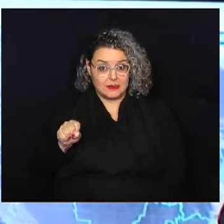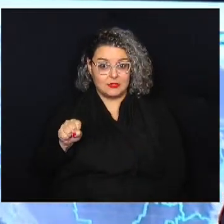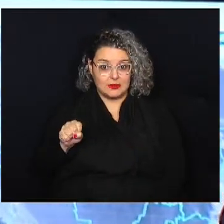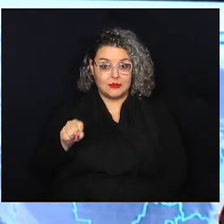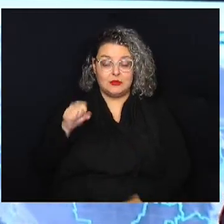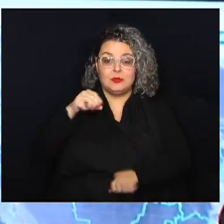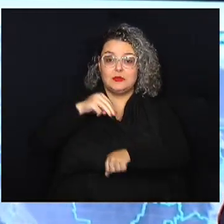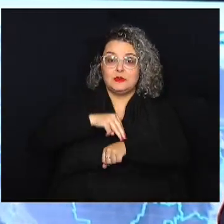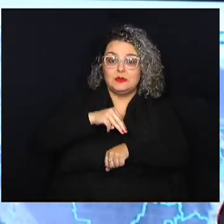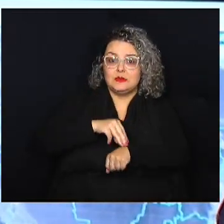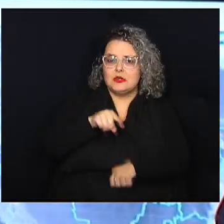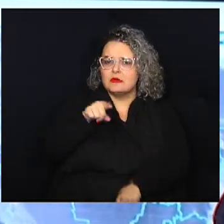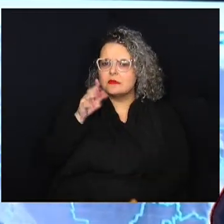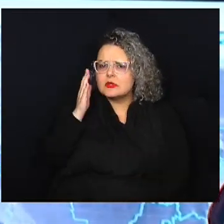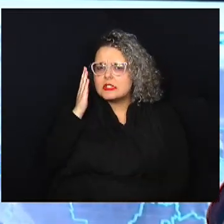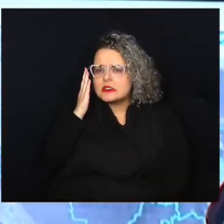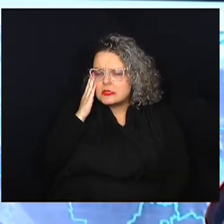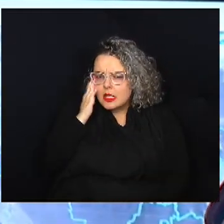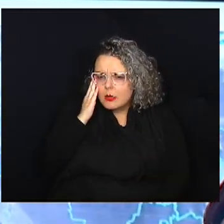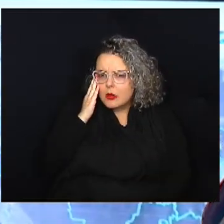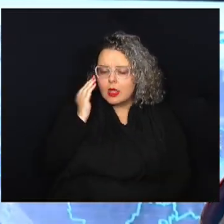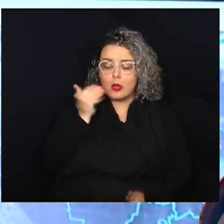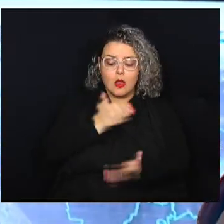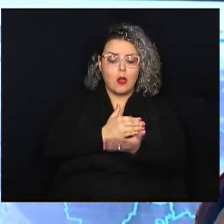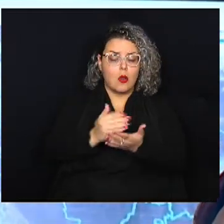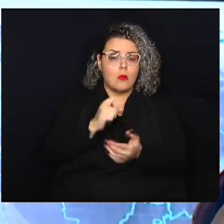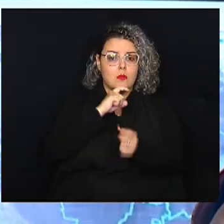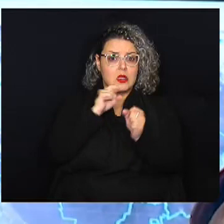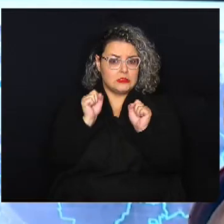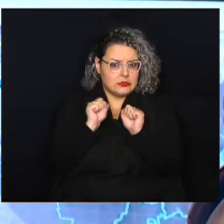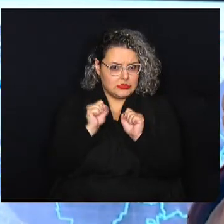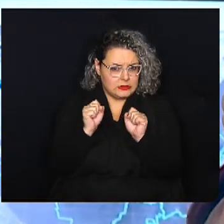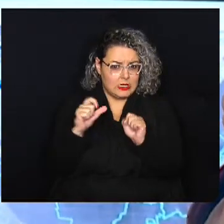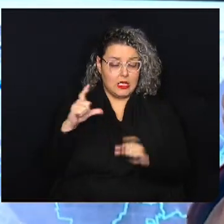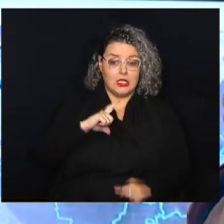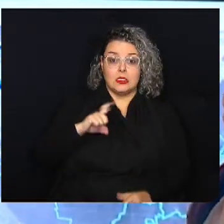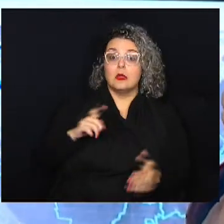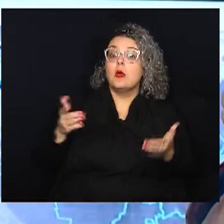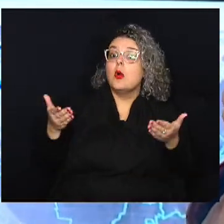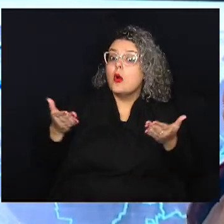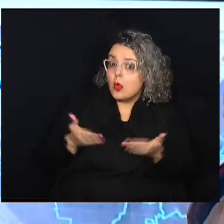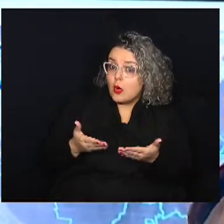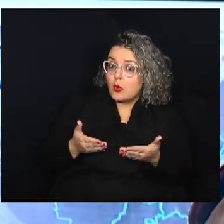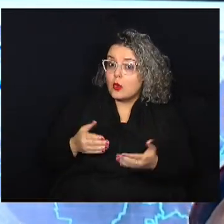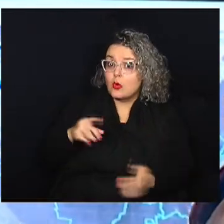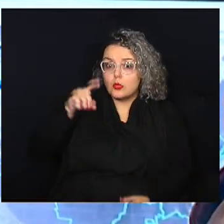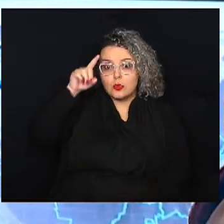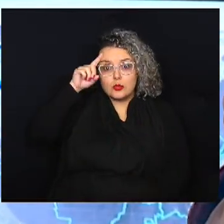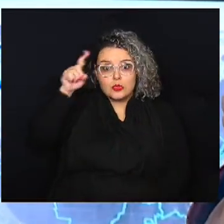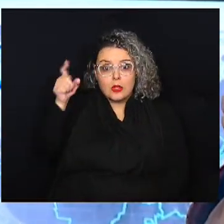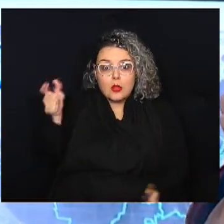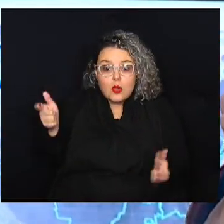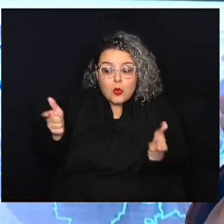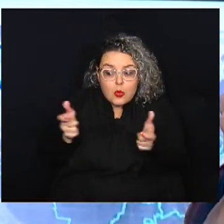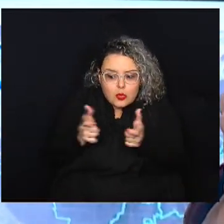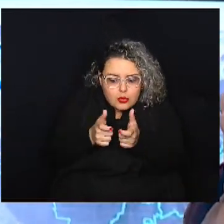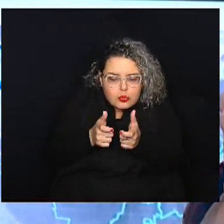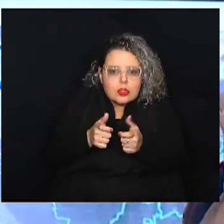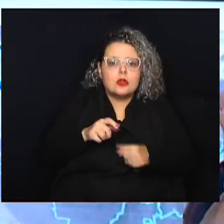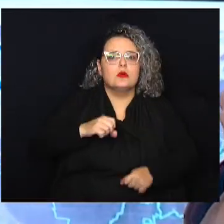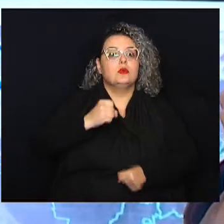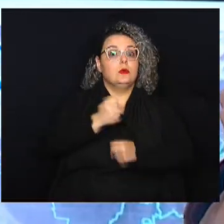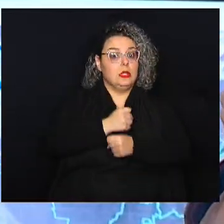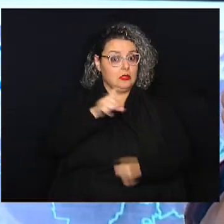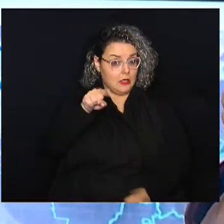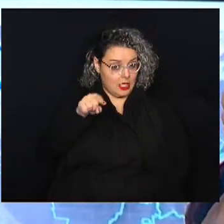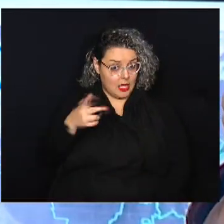minutos. E você sabia que com o início do inverno nós teremos hoje o dia mais curto do ano? É isso mesmo.